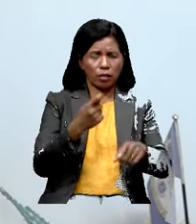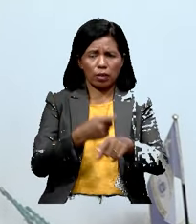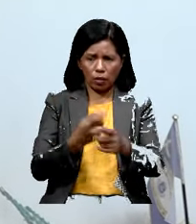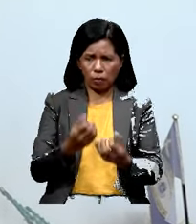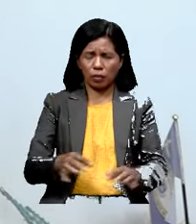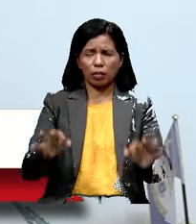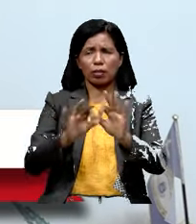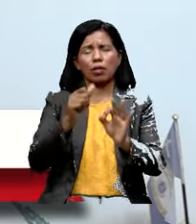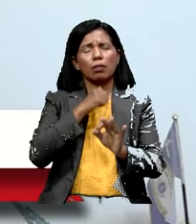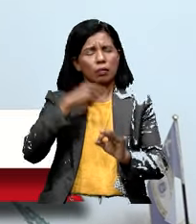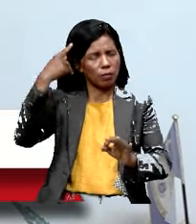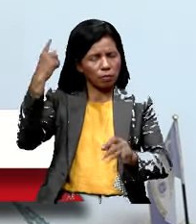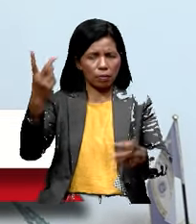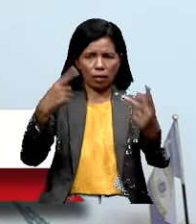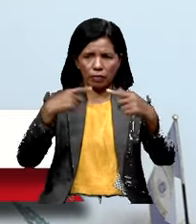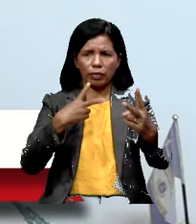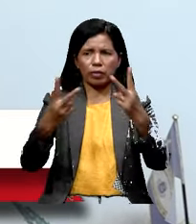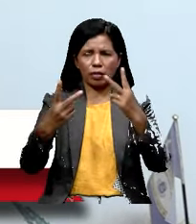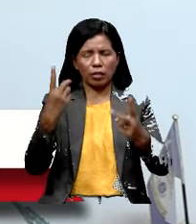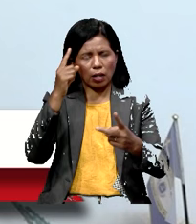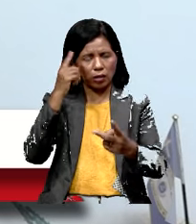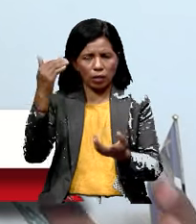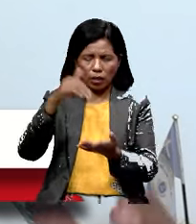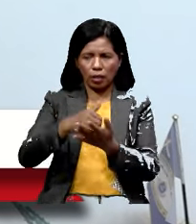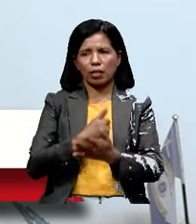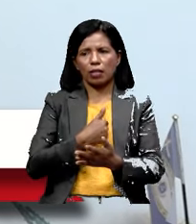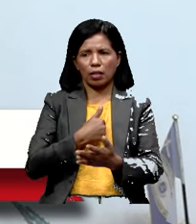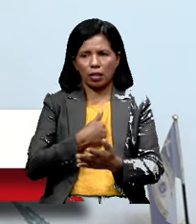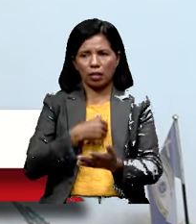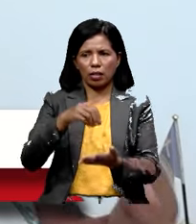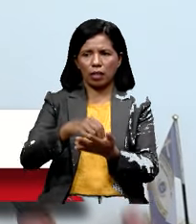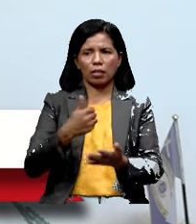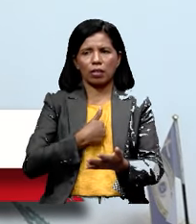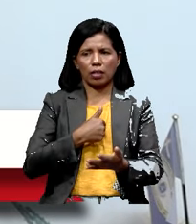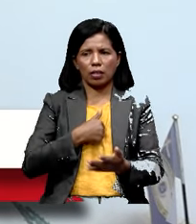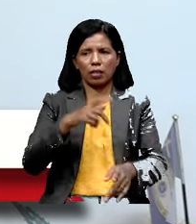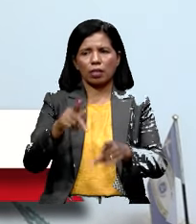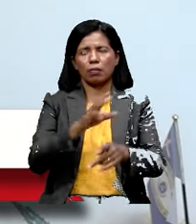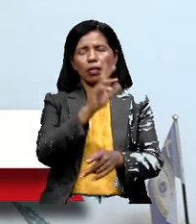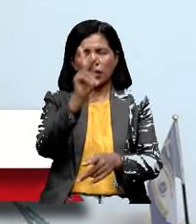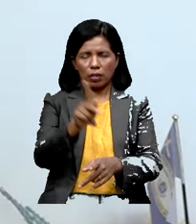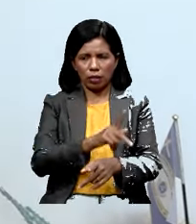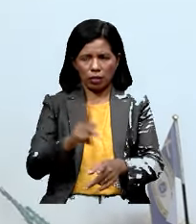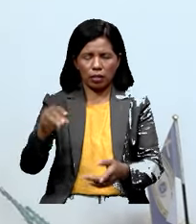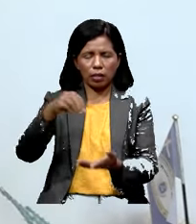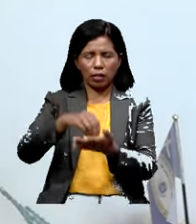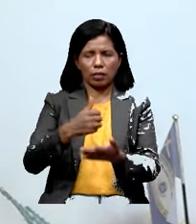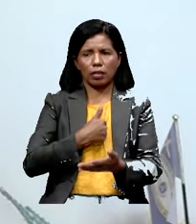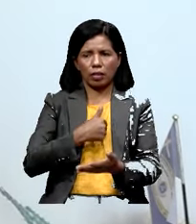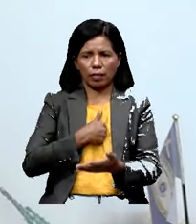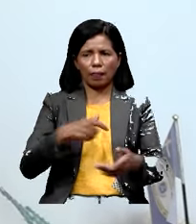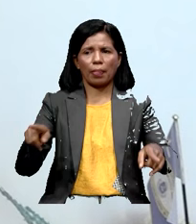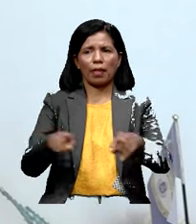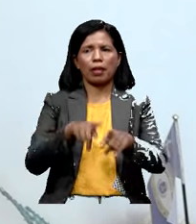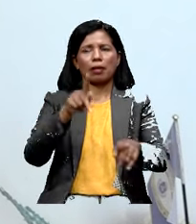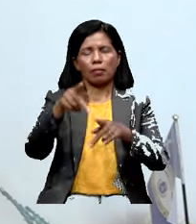importante de papa mai visita ne A tita reflete filha para italiana, tu tal italiana nesse nome serani católica, tal italiana nesse emo